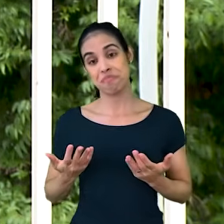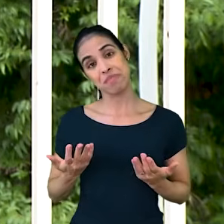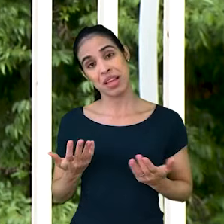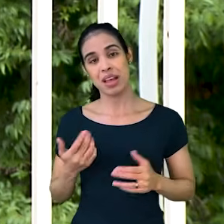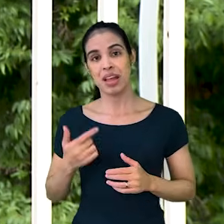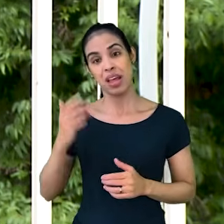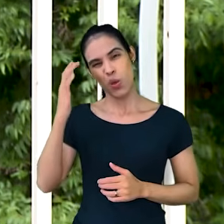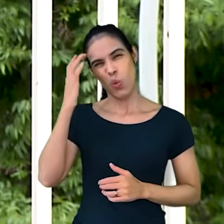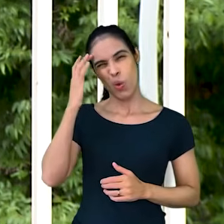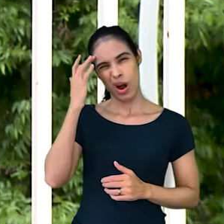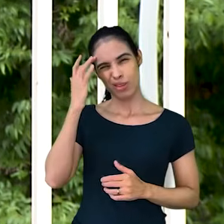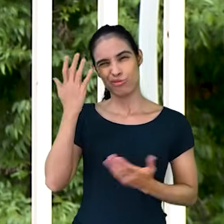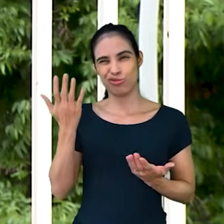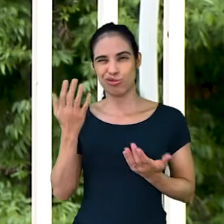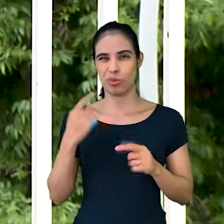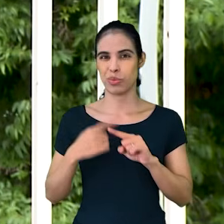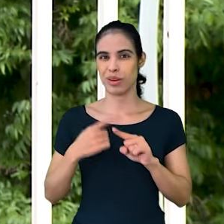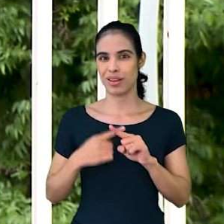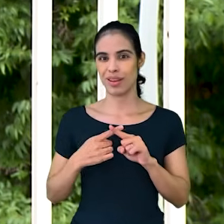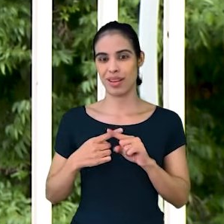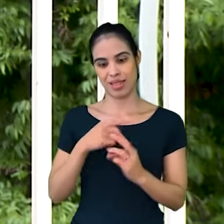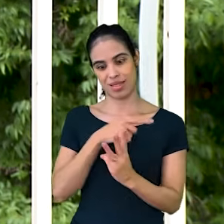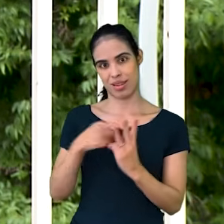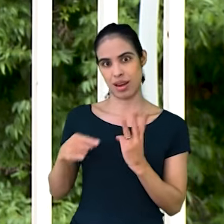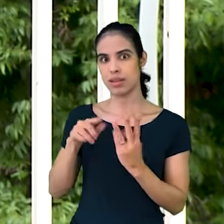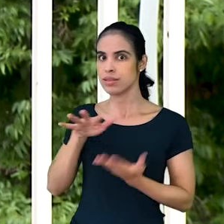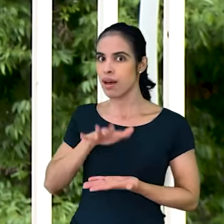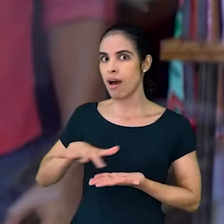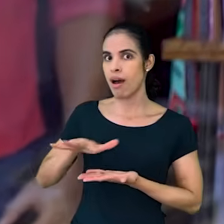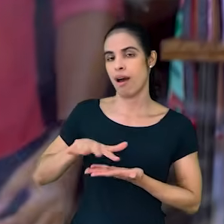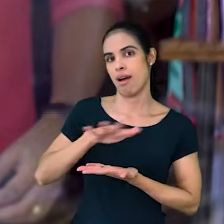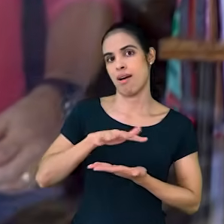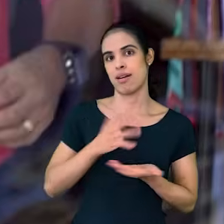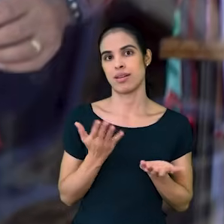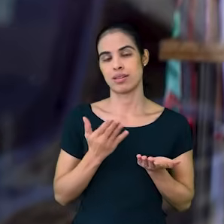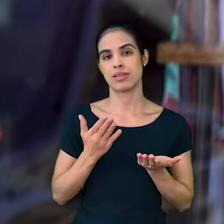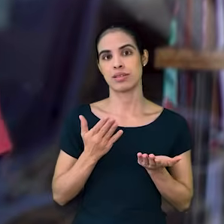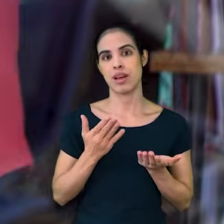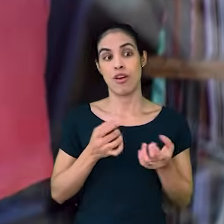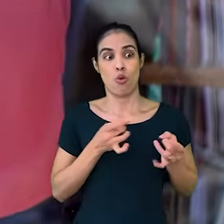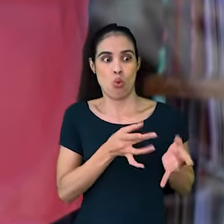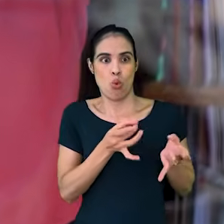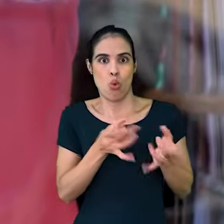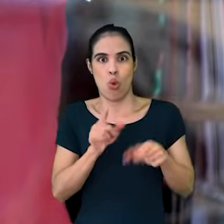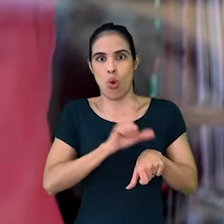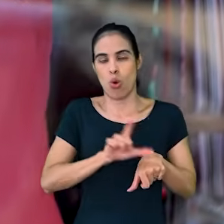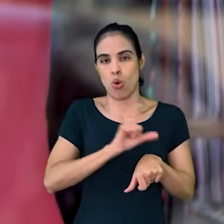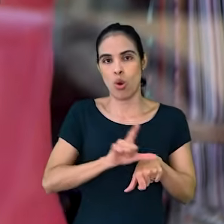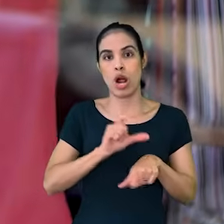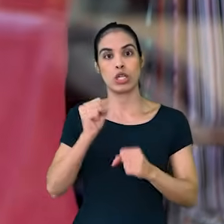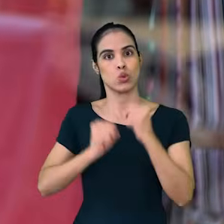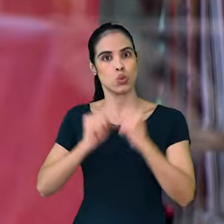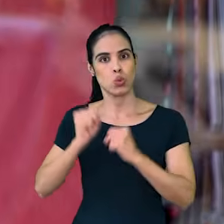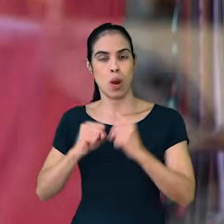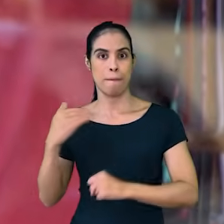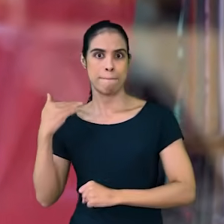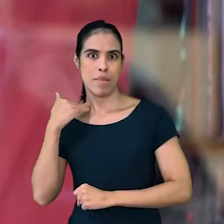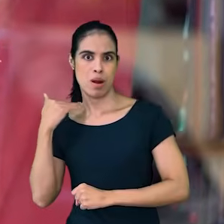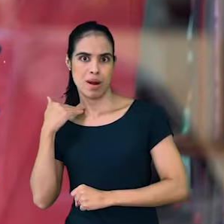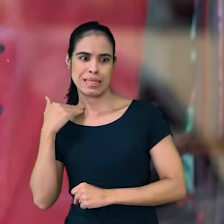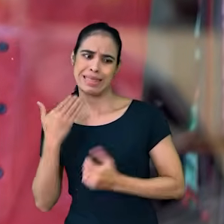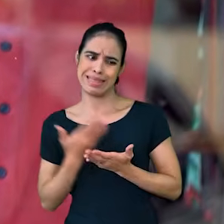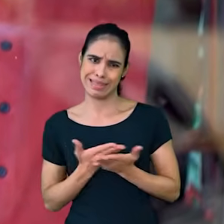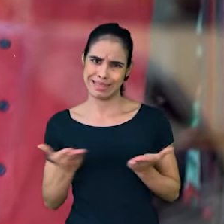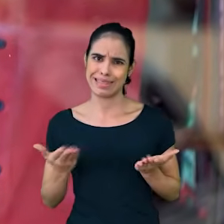acho que é pela característica, né, desses 3 segmentos, tanto comércio, indústria e banco, são